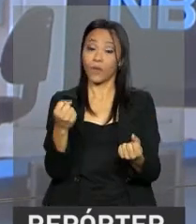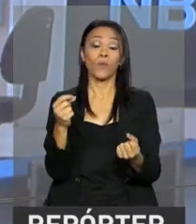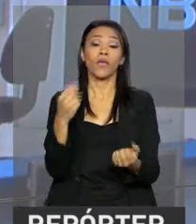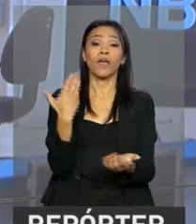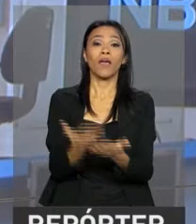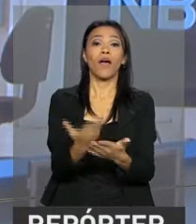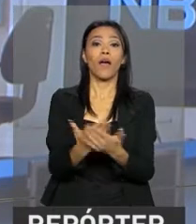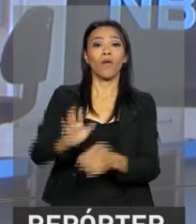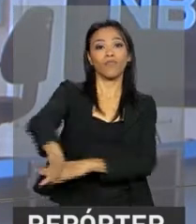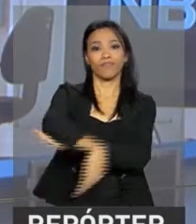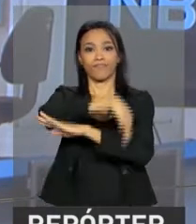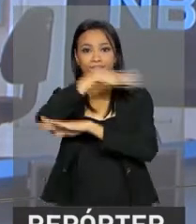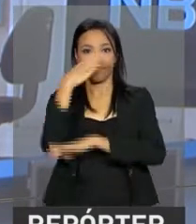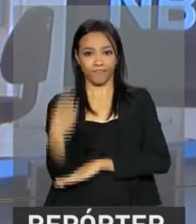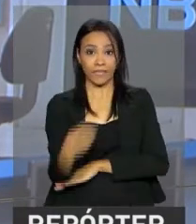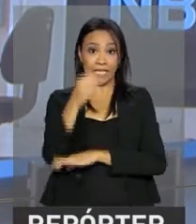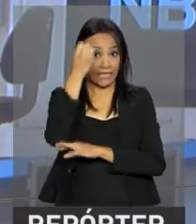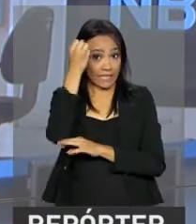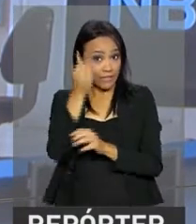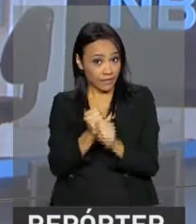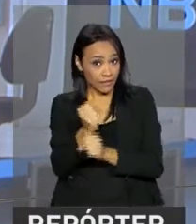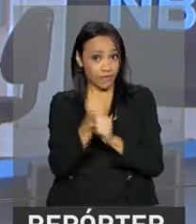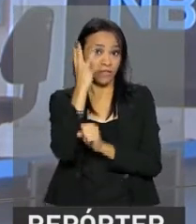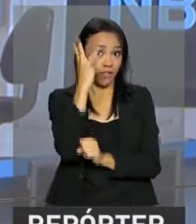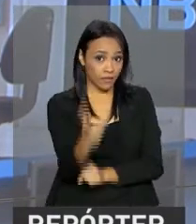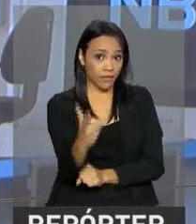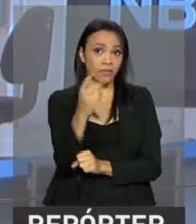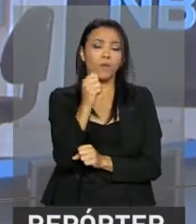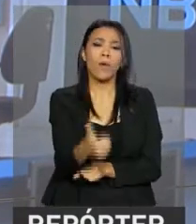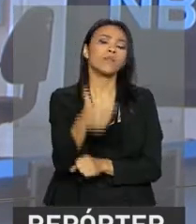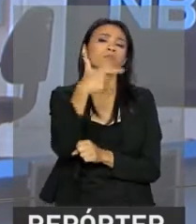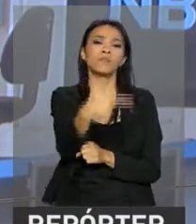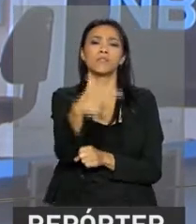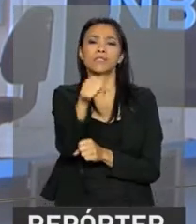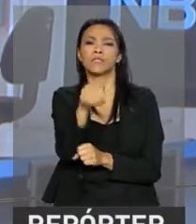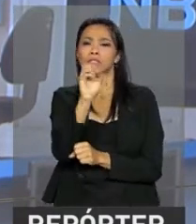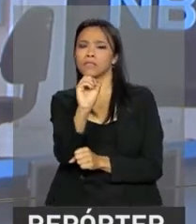Com isso, nos próximos 3 anos, quase